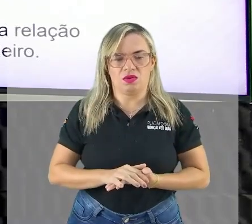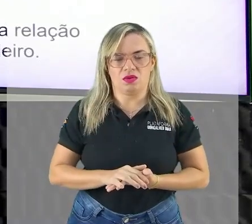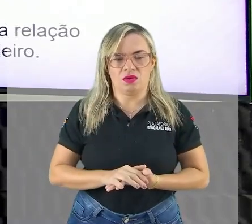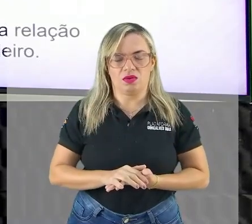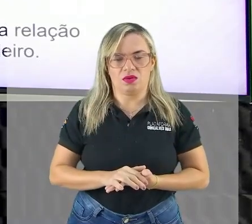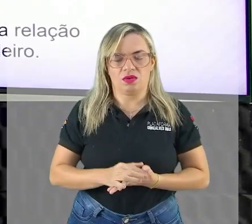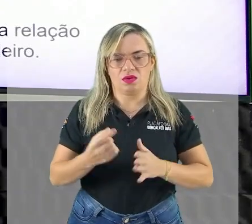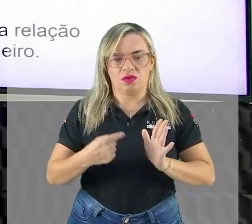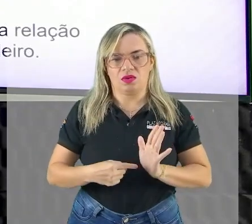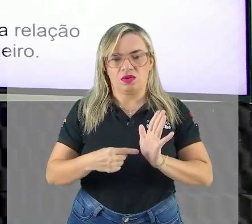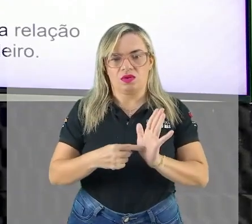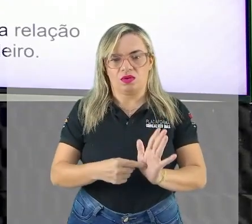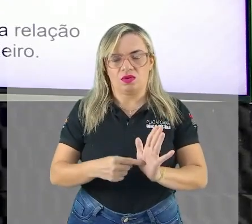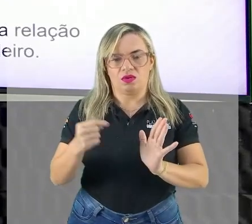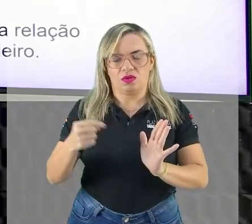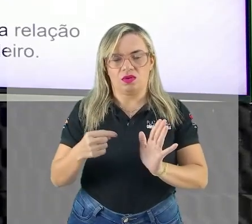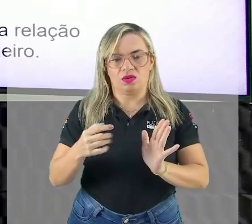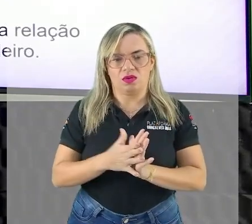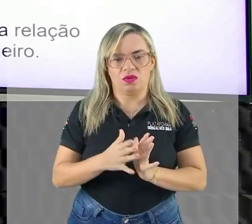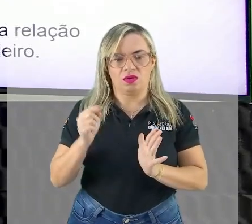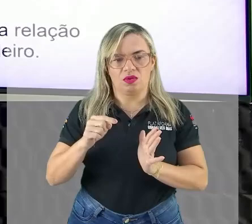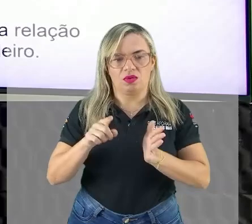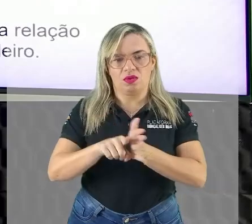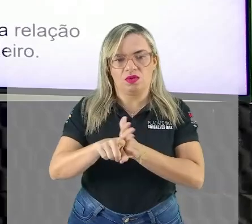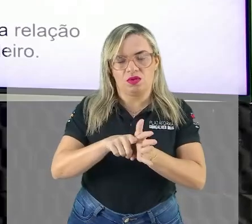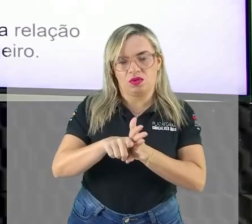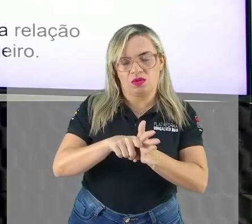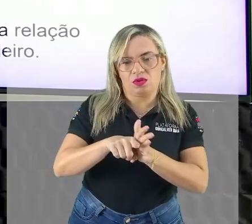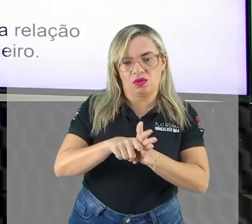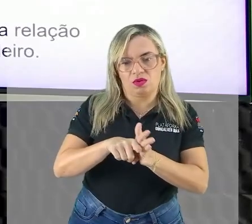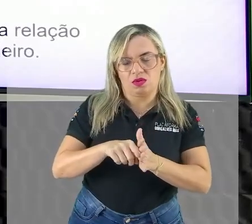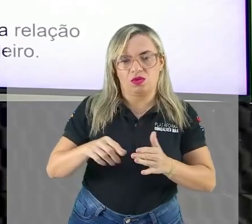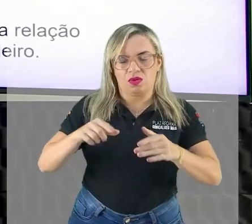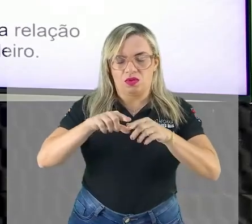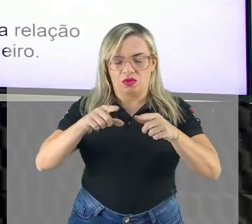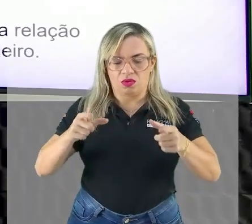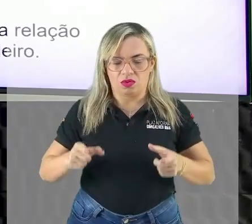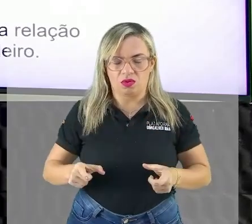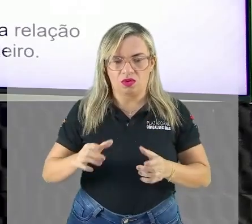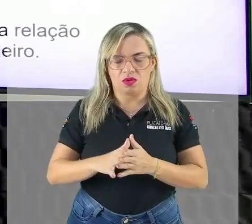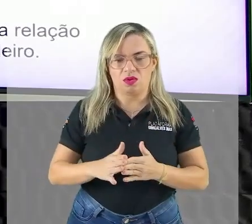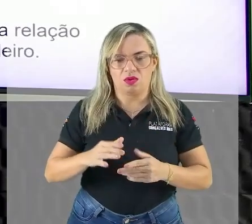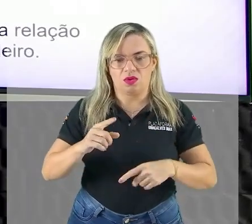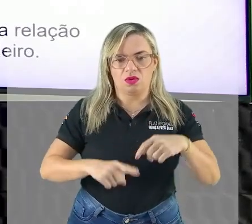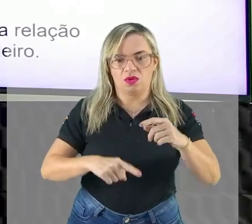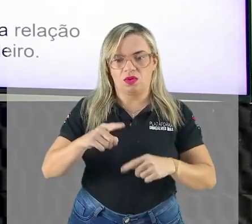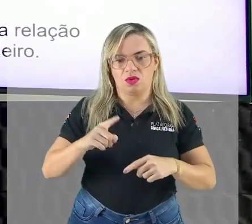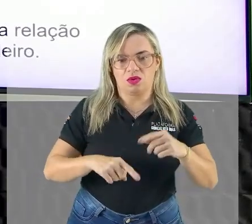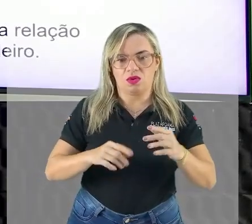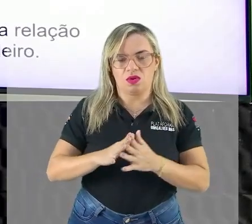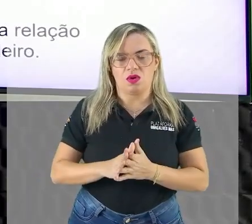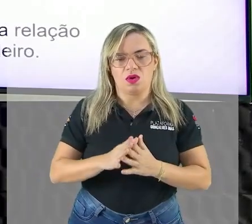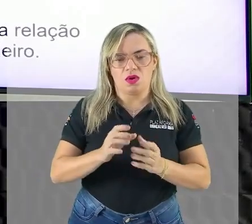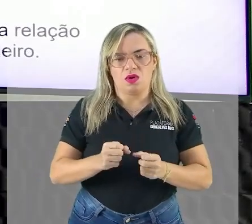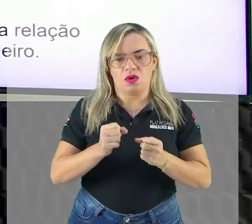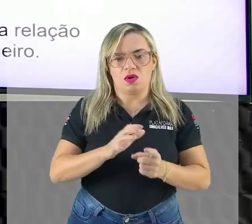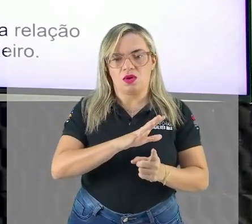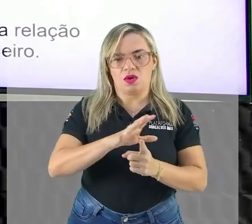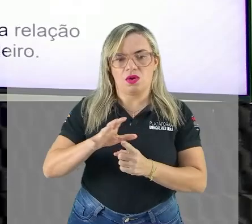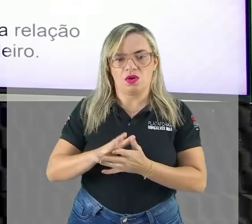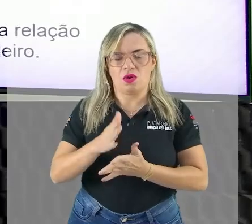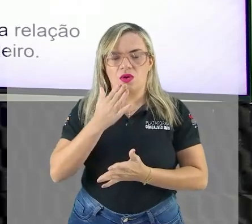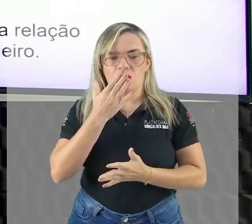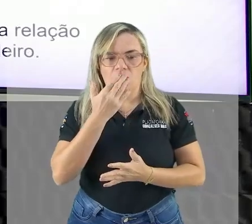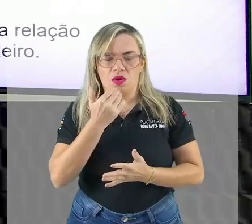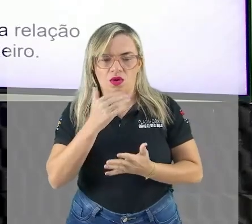Apoiando-se na premissa de que alguns dados contidos nas embalagens dos alimentos podem influenciar hábitos alimentares, esse texto faz